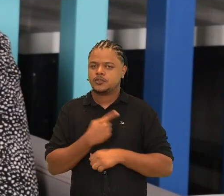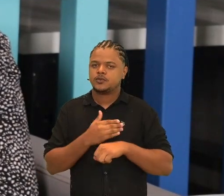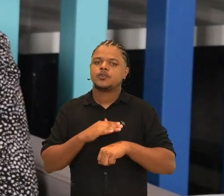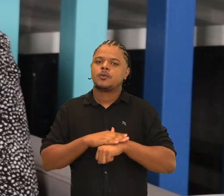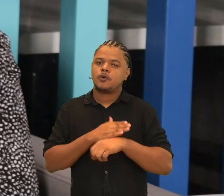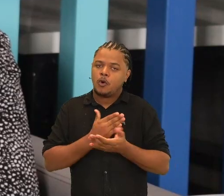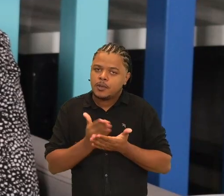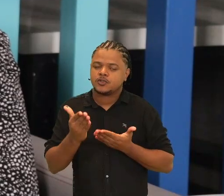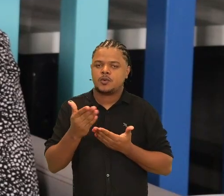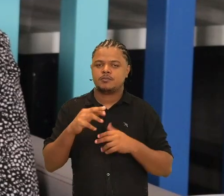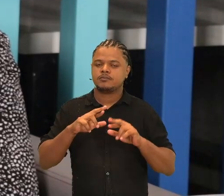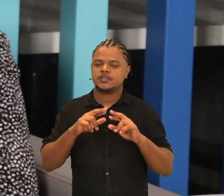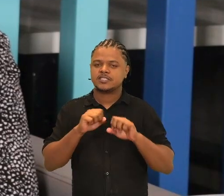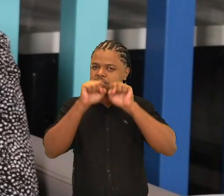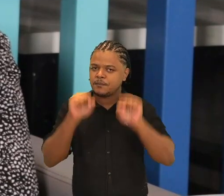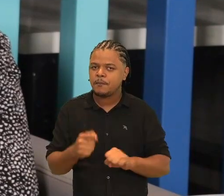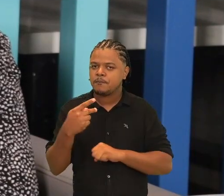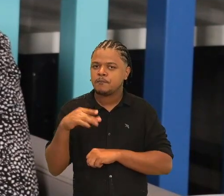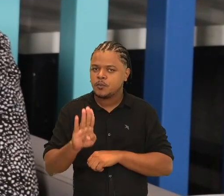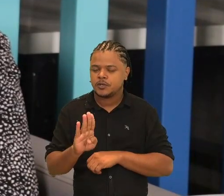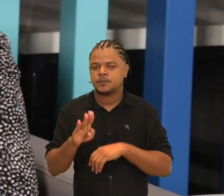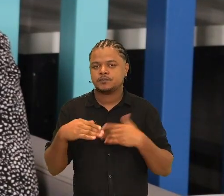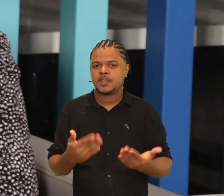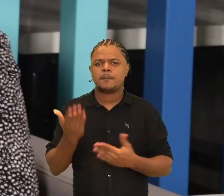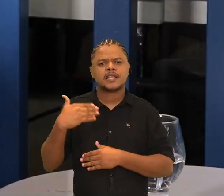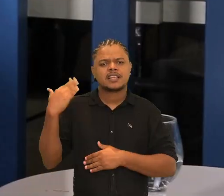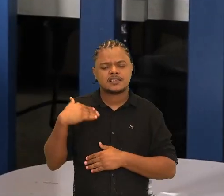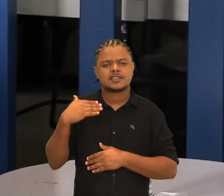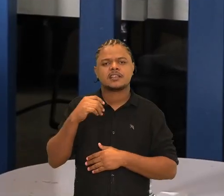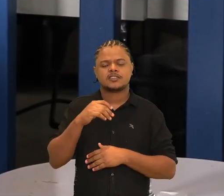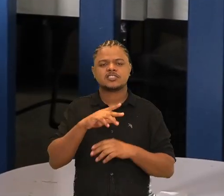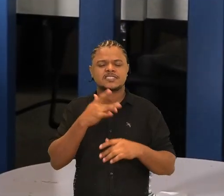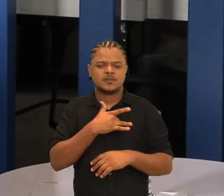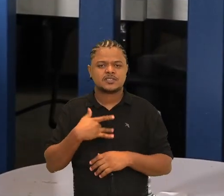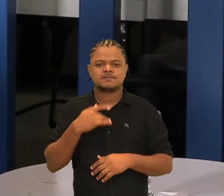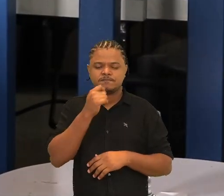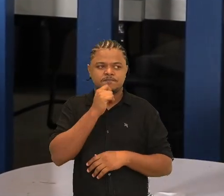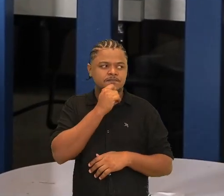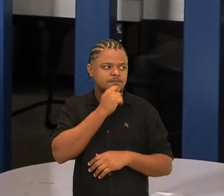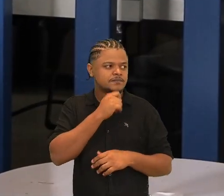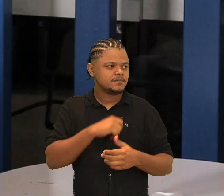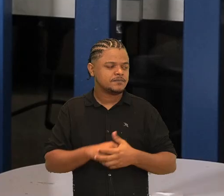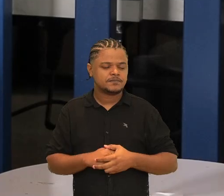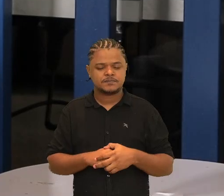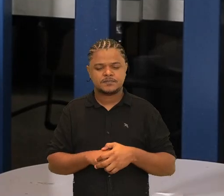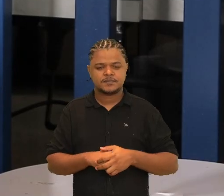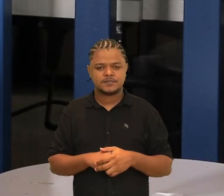pública, porque naquela época, apesar da gente já ter plano de saúde, aí eu vou falar de uma realidade minha, né? Eu sei, eu conheço outras realidades,